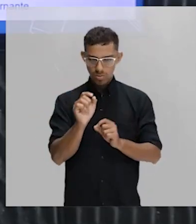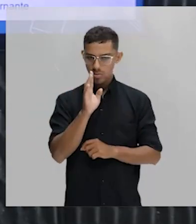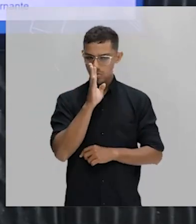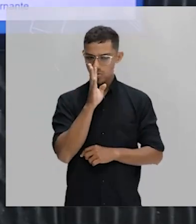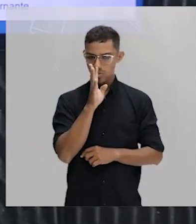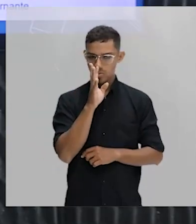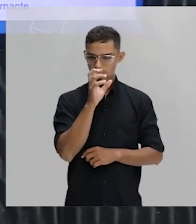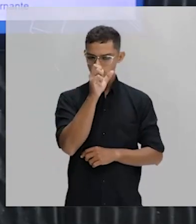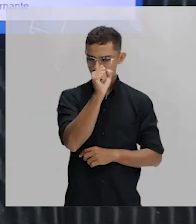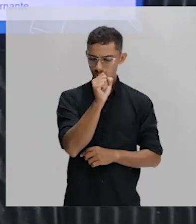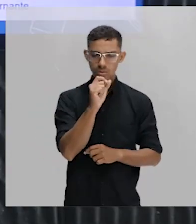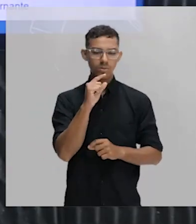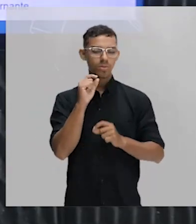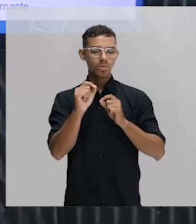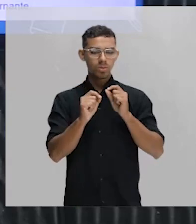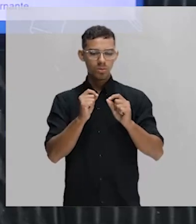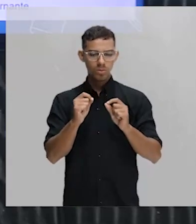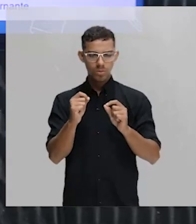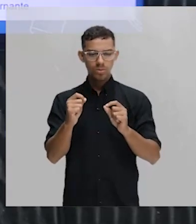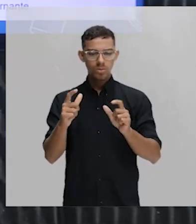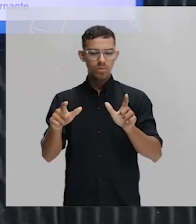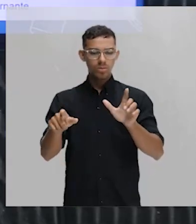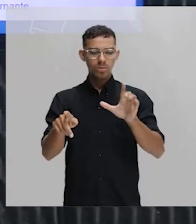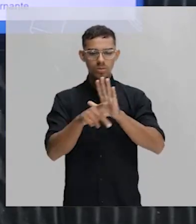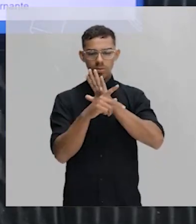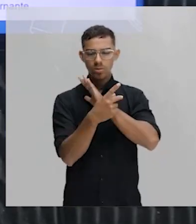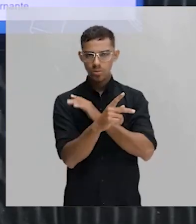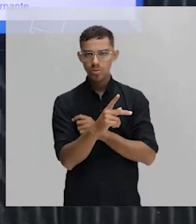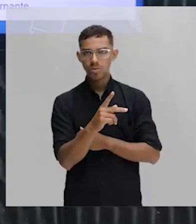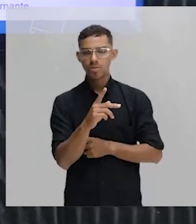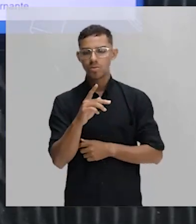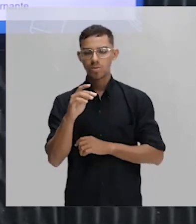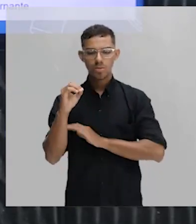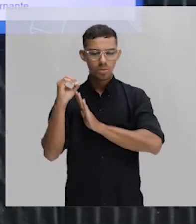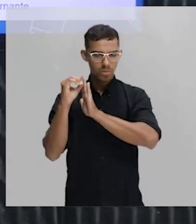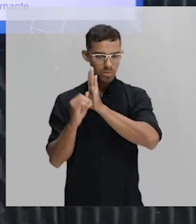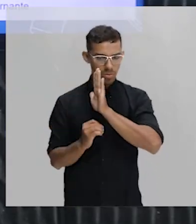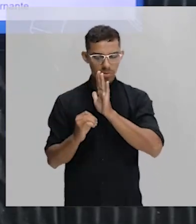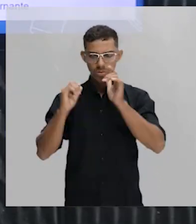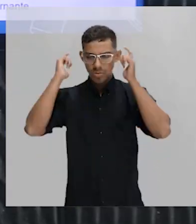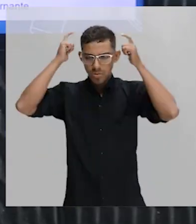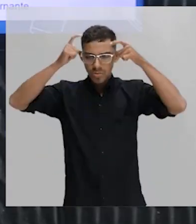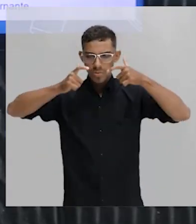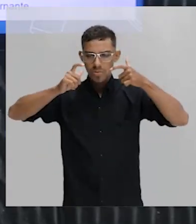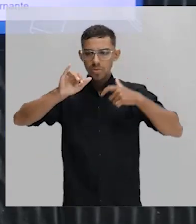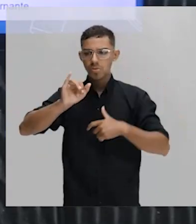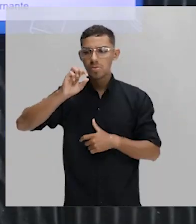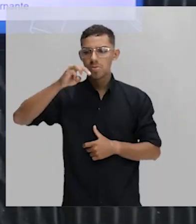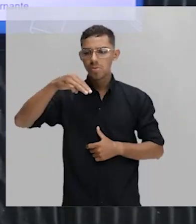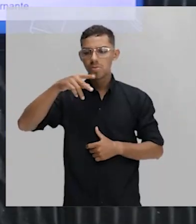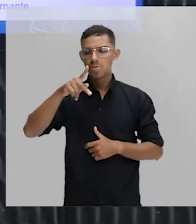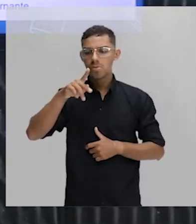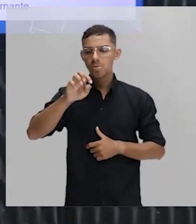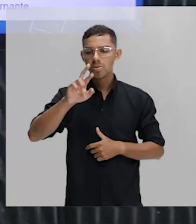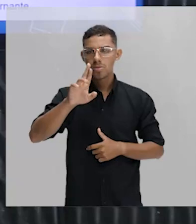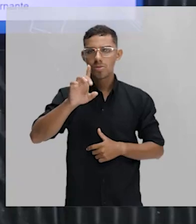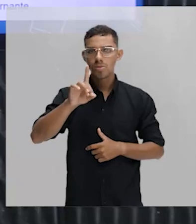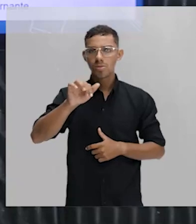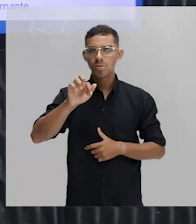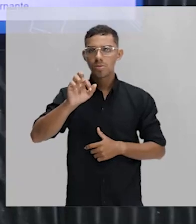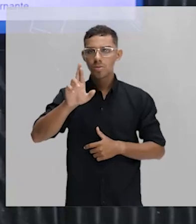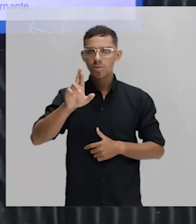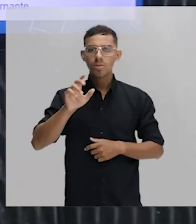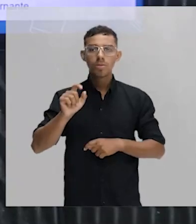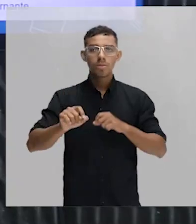do imperador, representar personalidades oficiais, o imperador, né, como personagens sagrados. Como assim, professor?